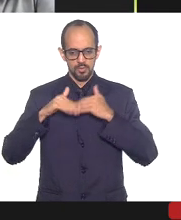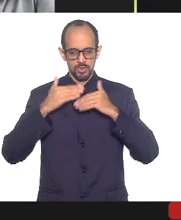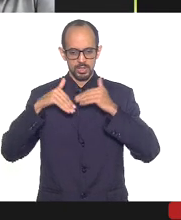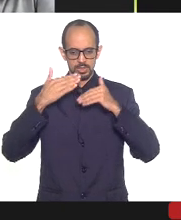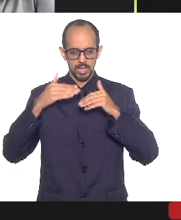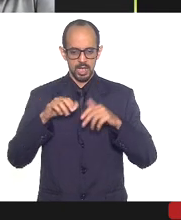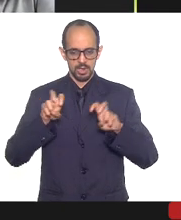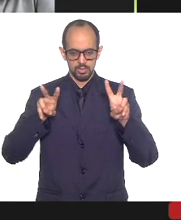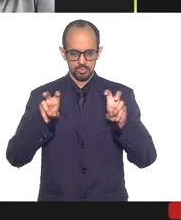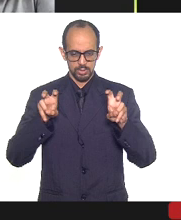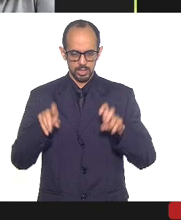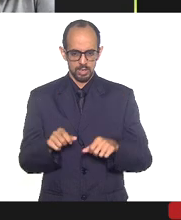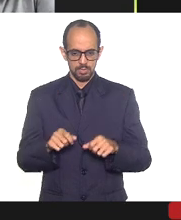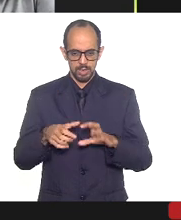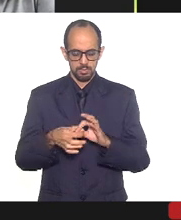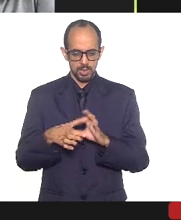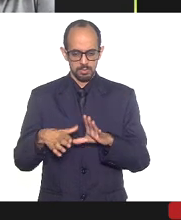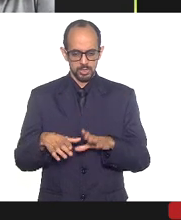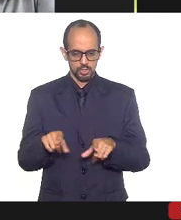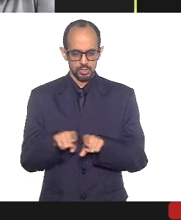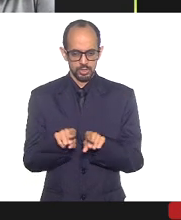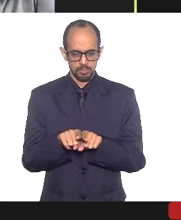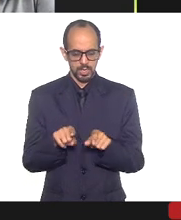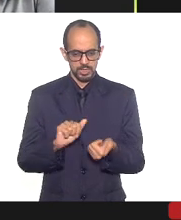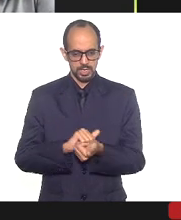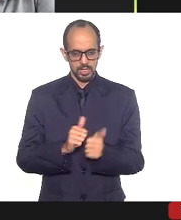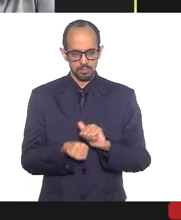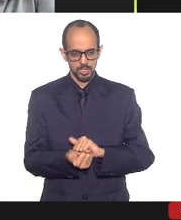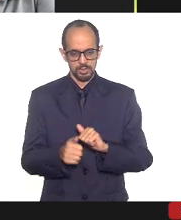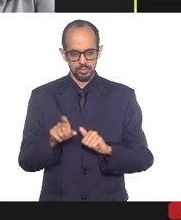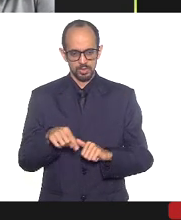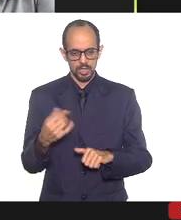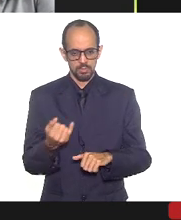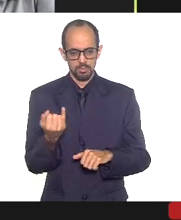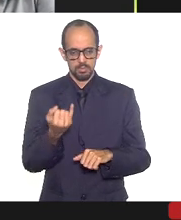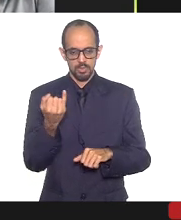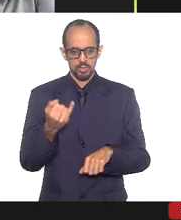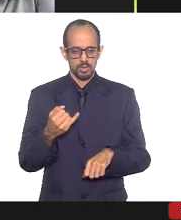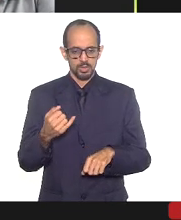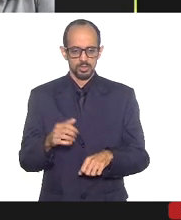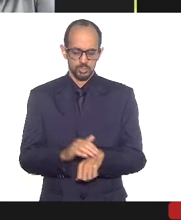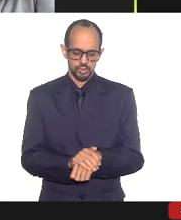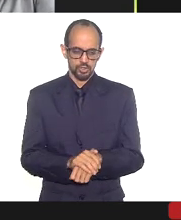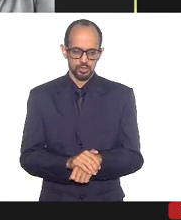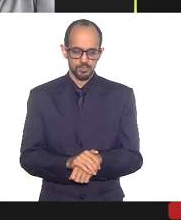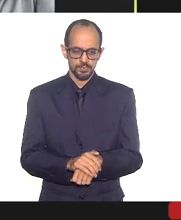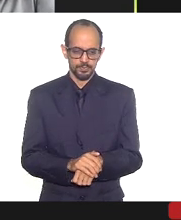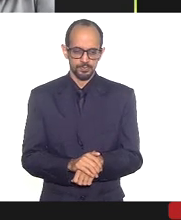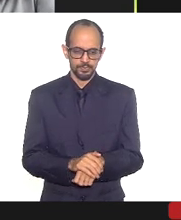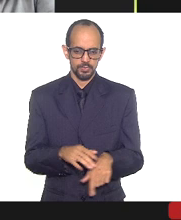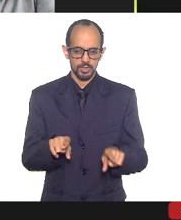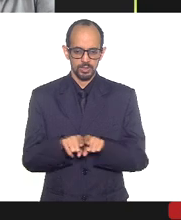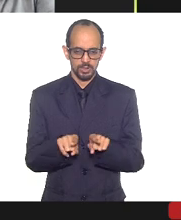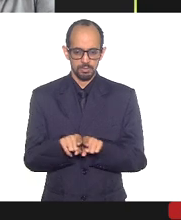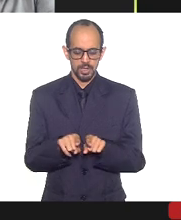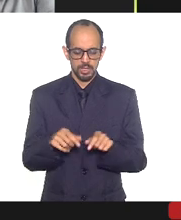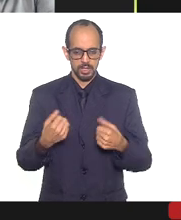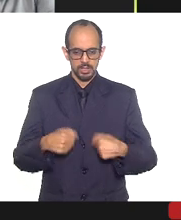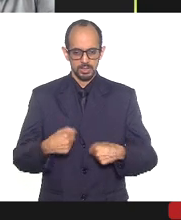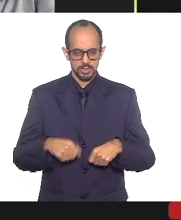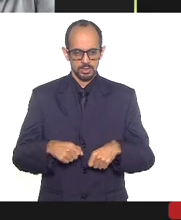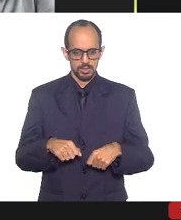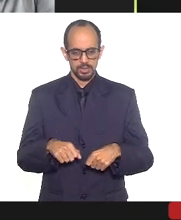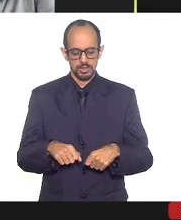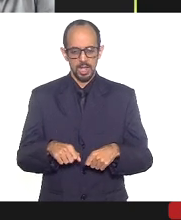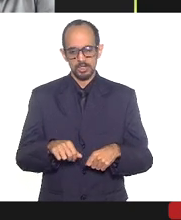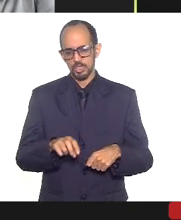esse enquadramento, que eu acho que é extremamente importante e fundamental. Além da carência, a gente vai